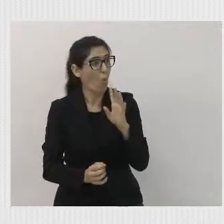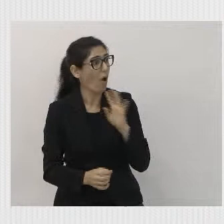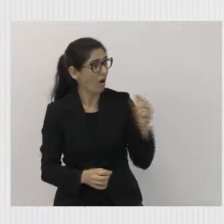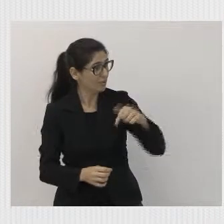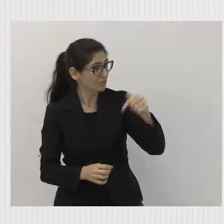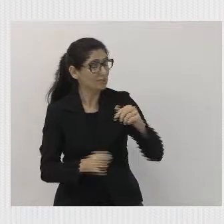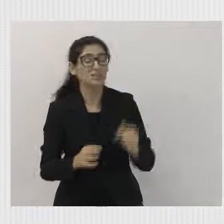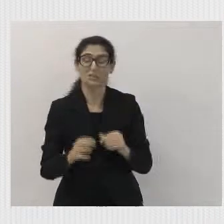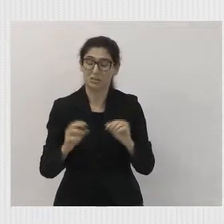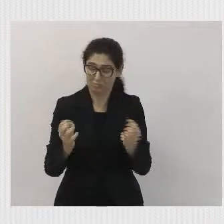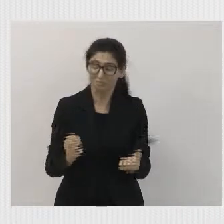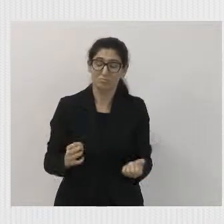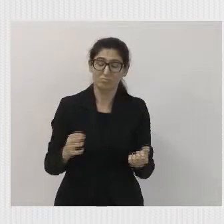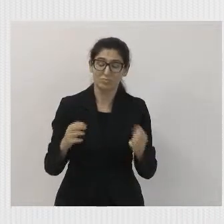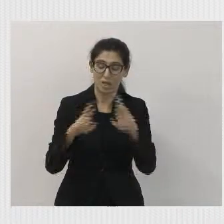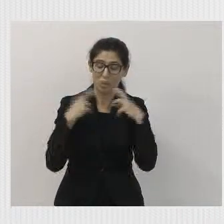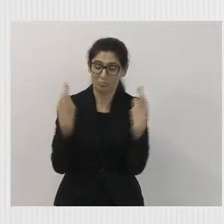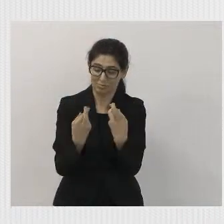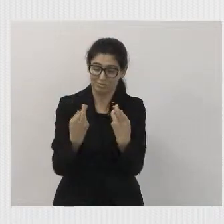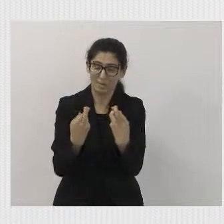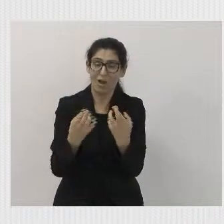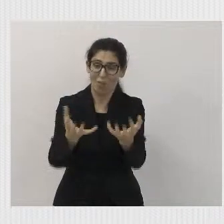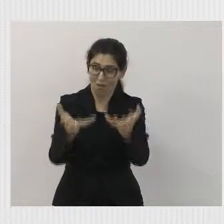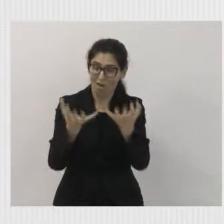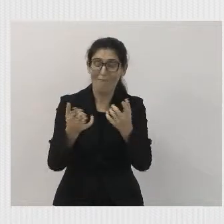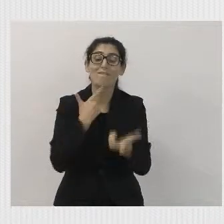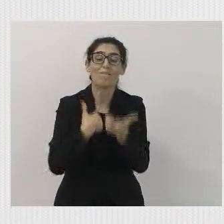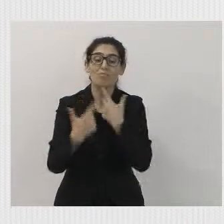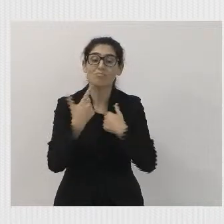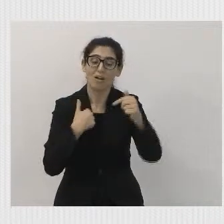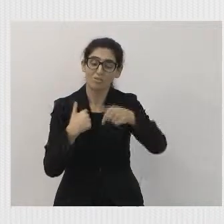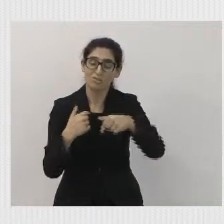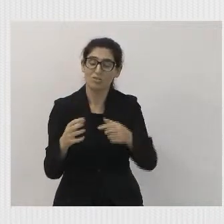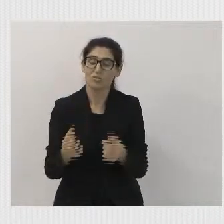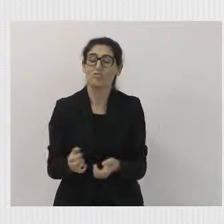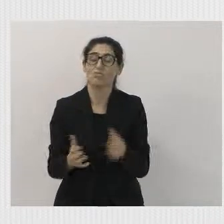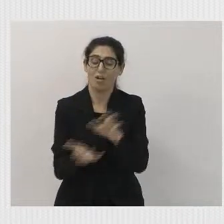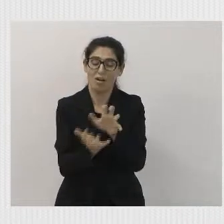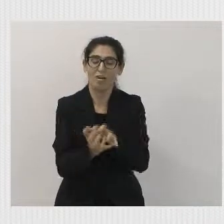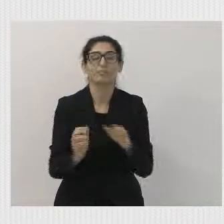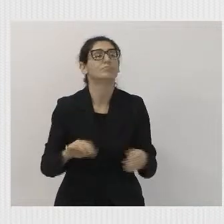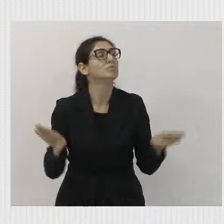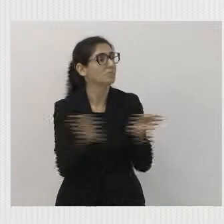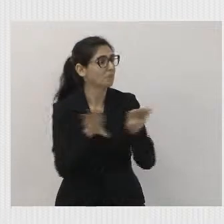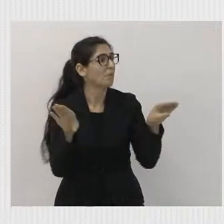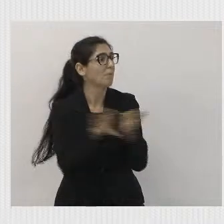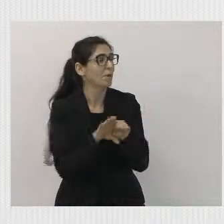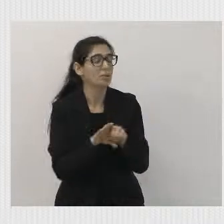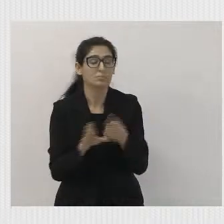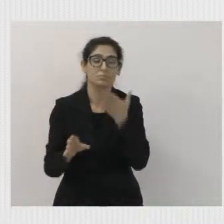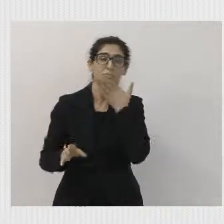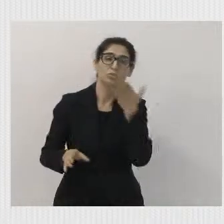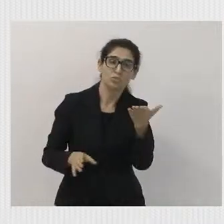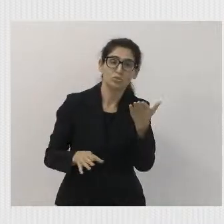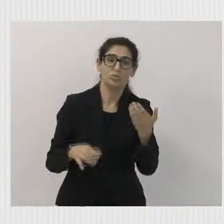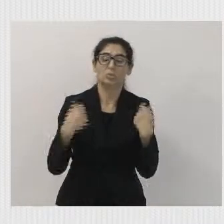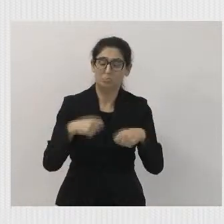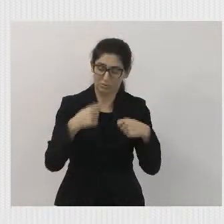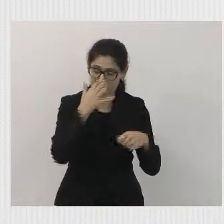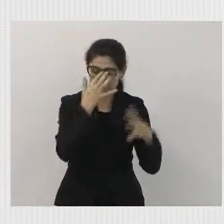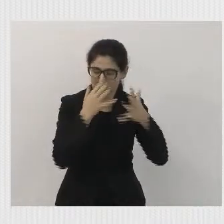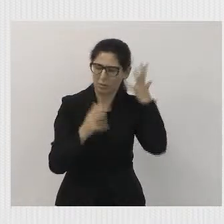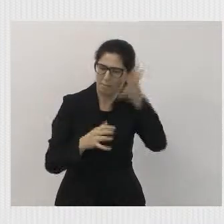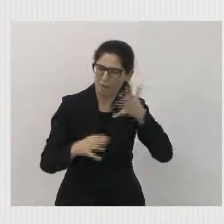aqui um fórum junto com a gente. E também eu cobrei o fórum feminino das mulheres, mas também sabe que precisamos envolver